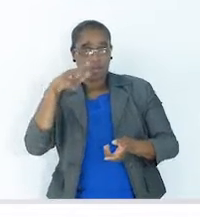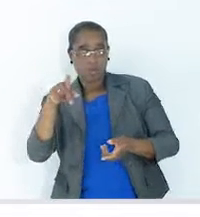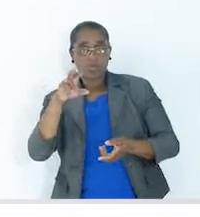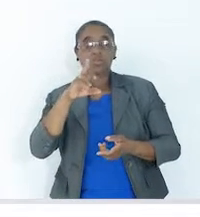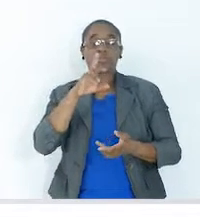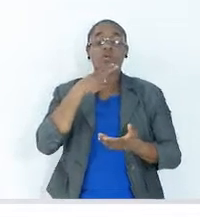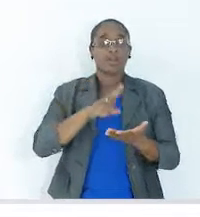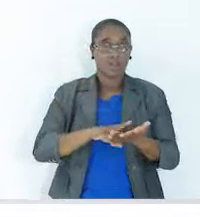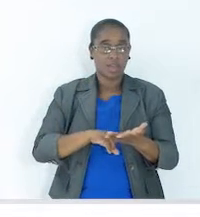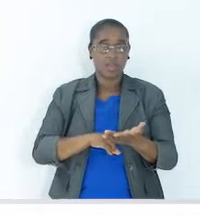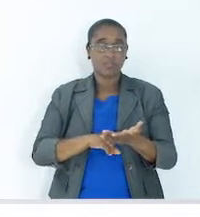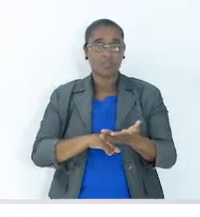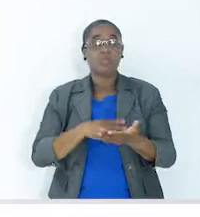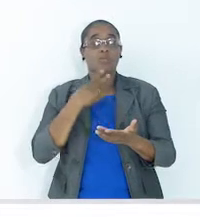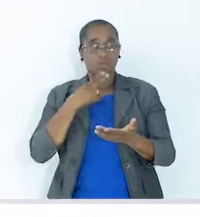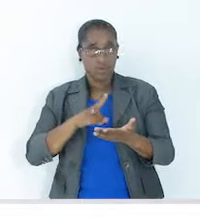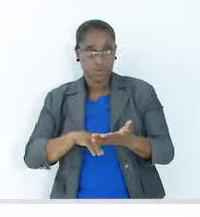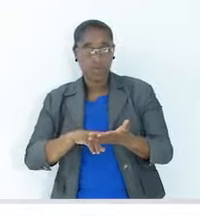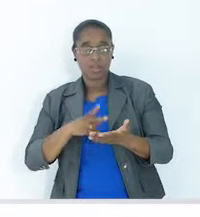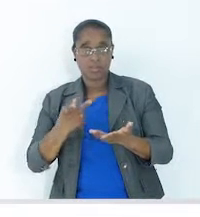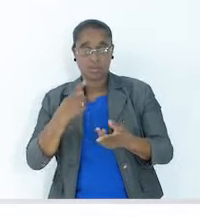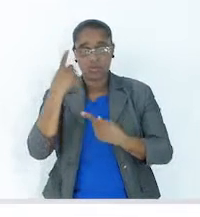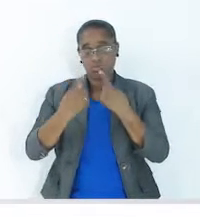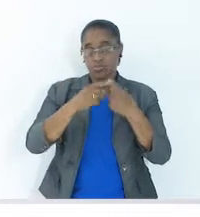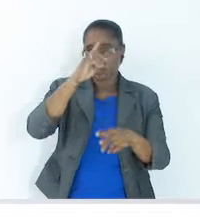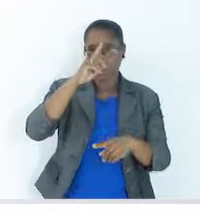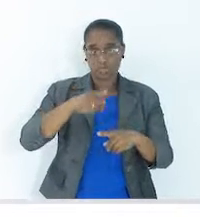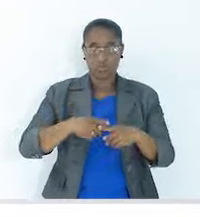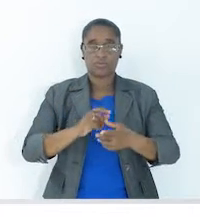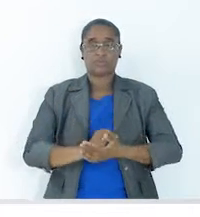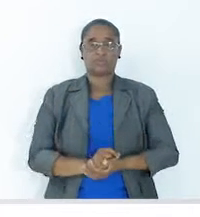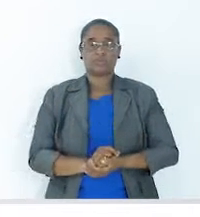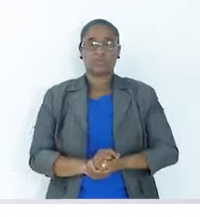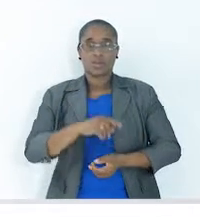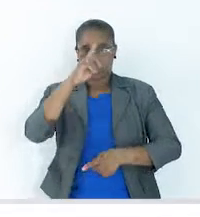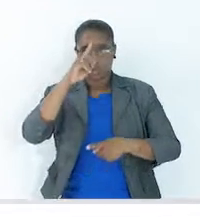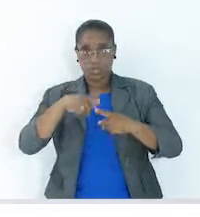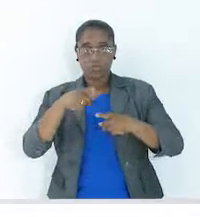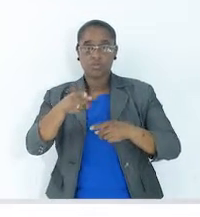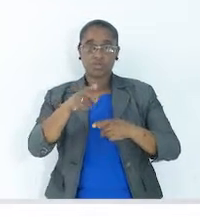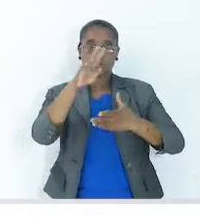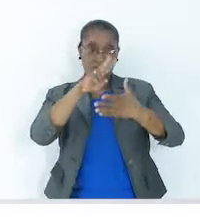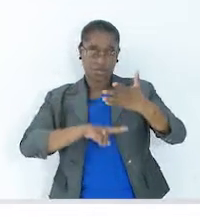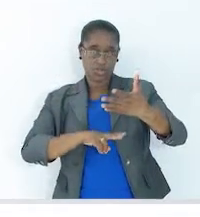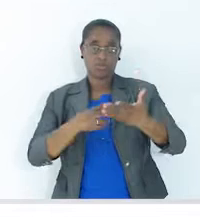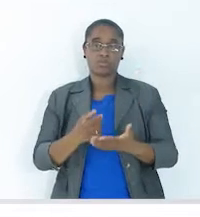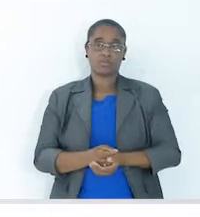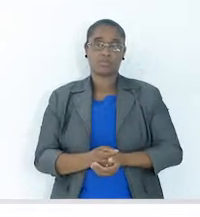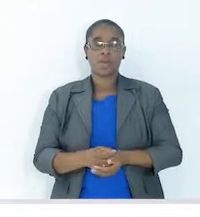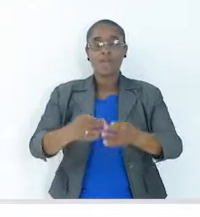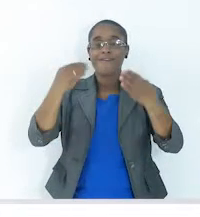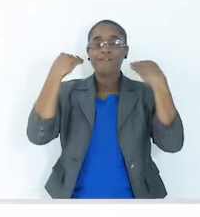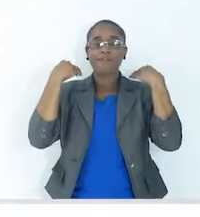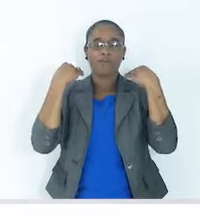o concreto, o verídico, um dos objetivos. O objetivo desse texto é